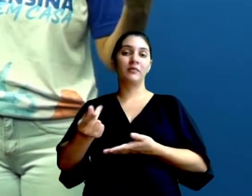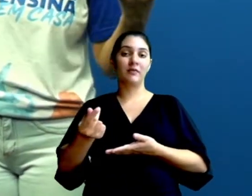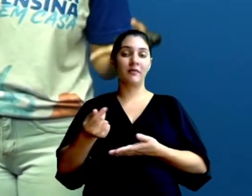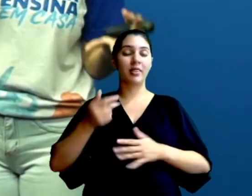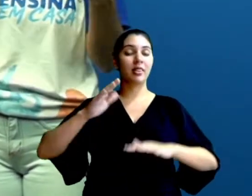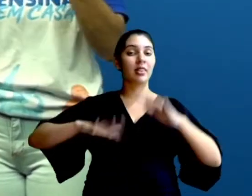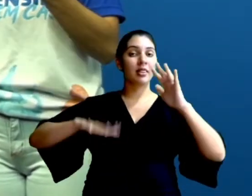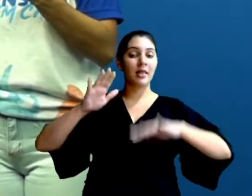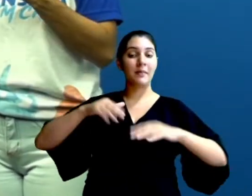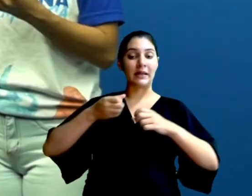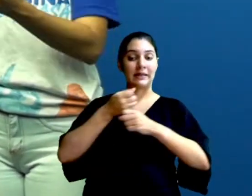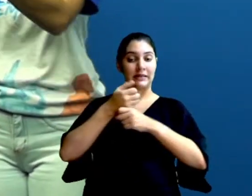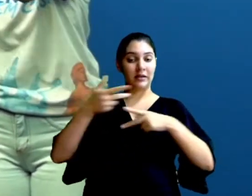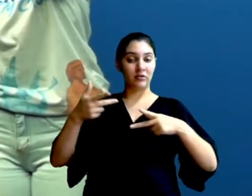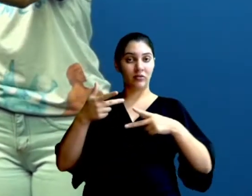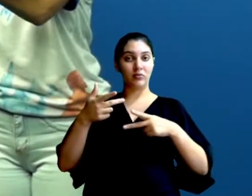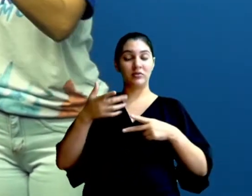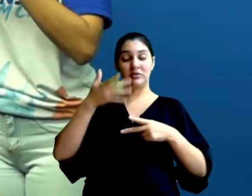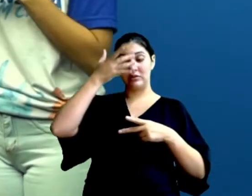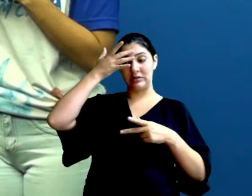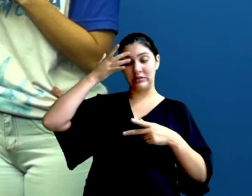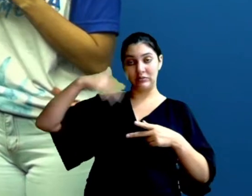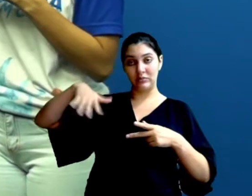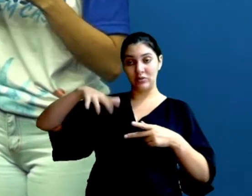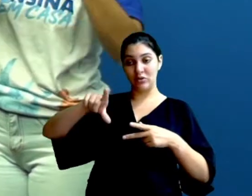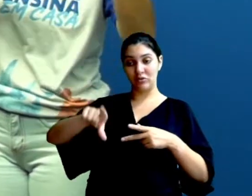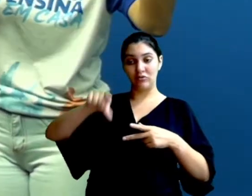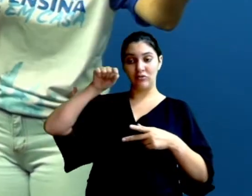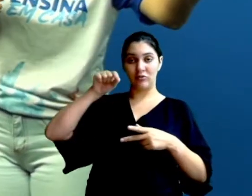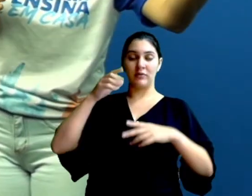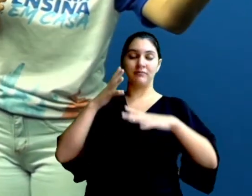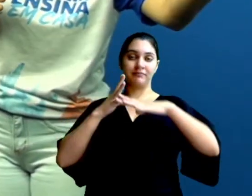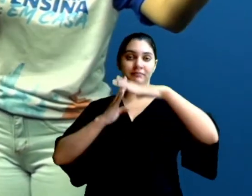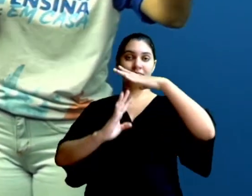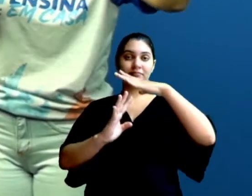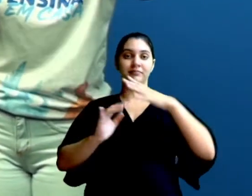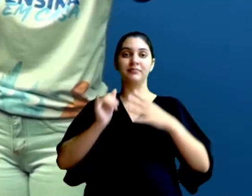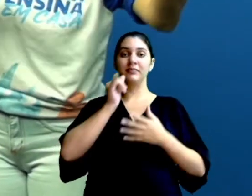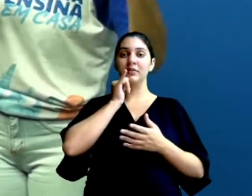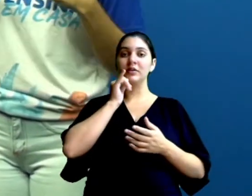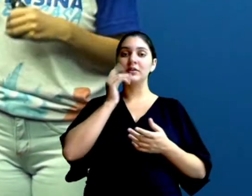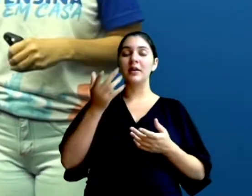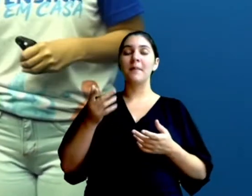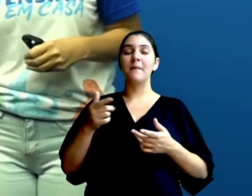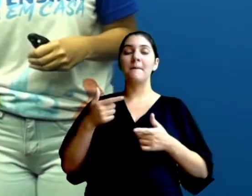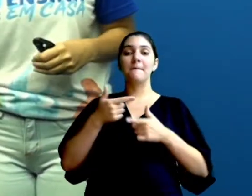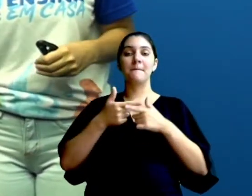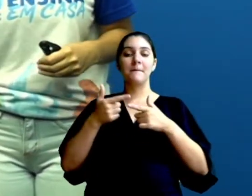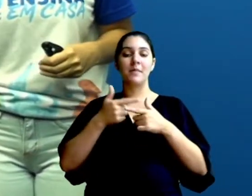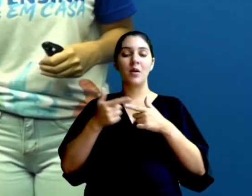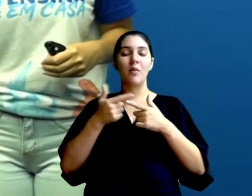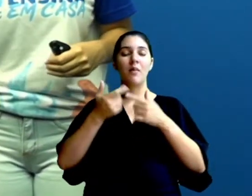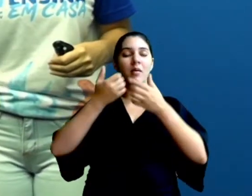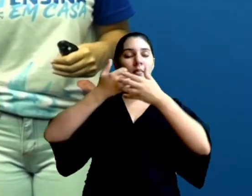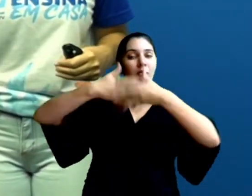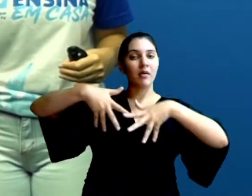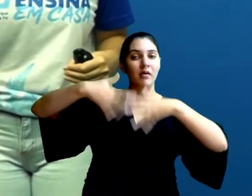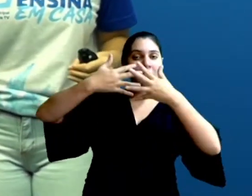esses imigrantes ou emigrantes a migrarem. Por exemplo, desastres